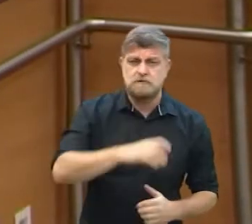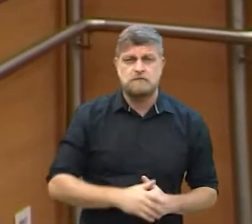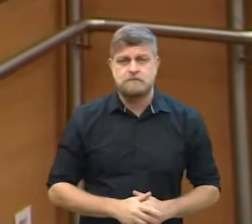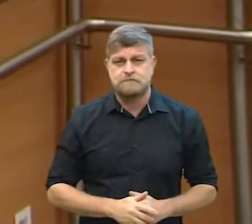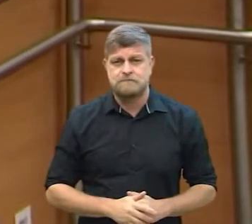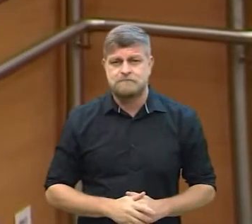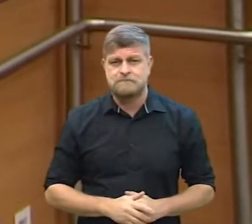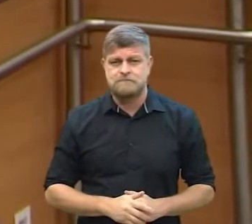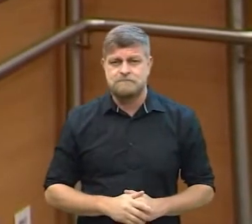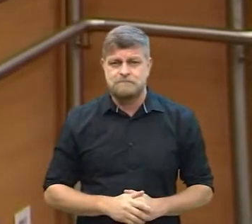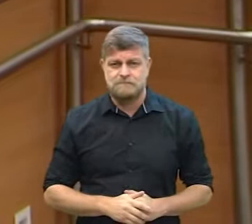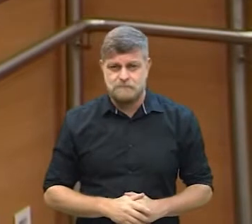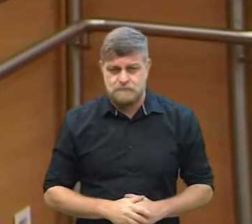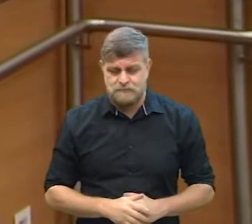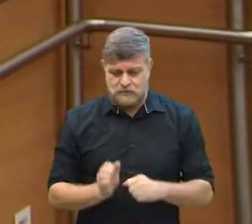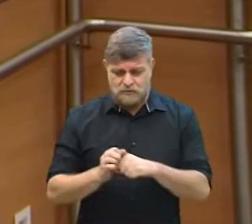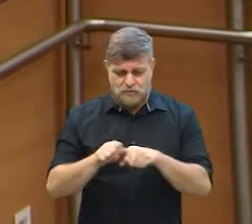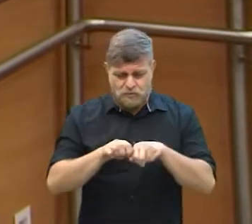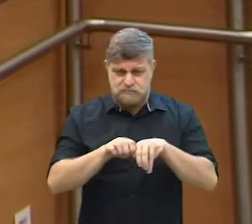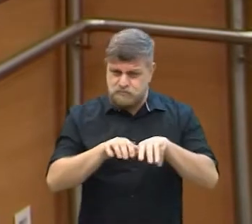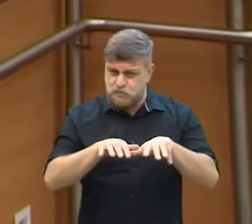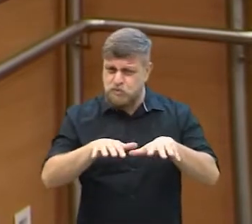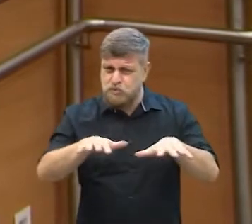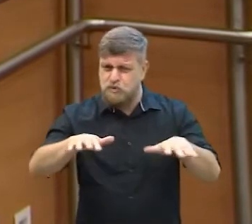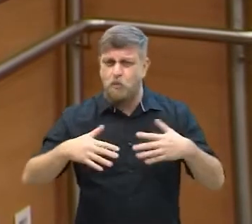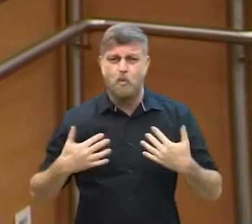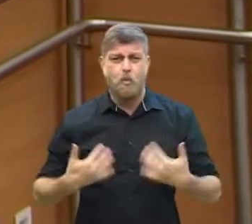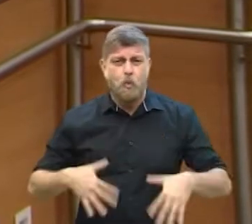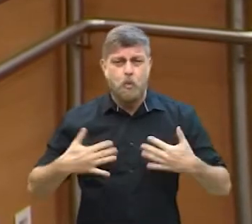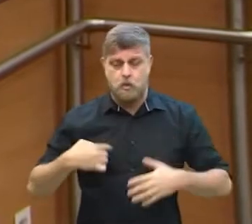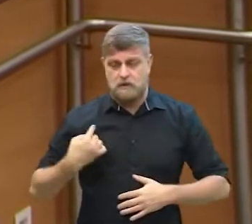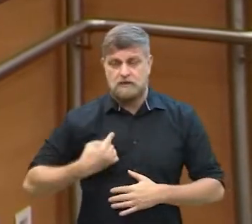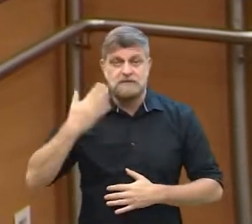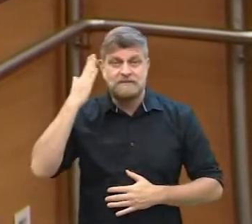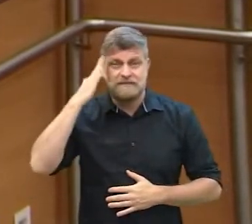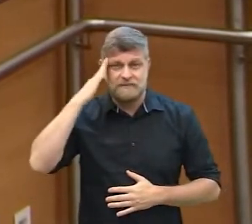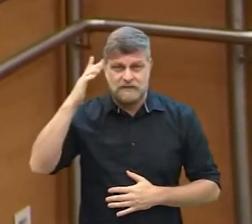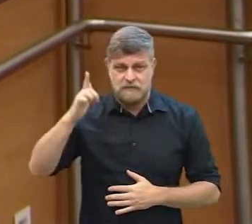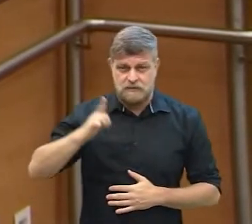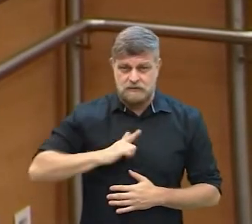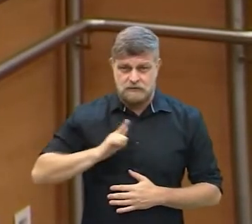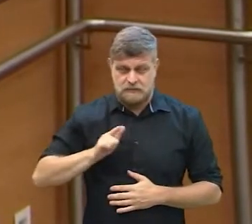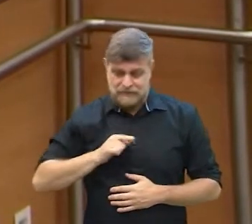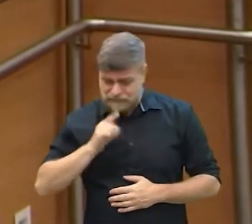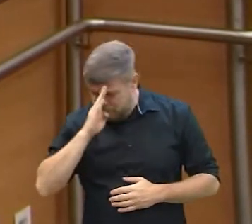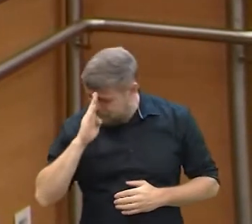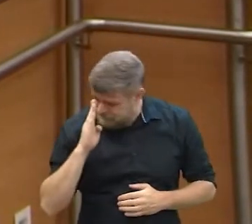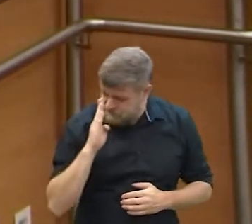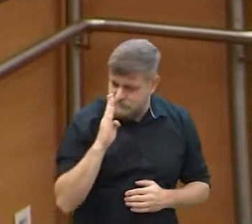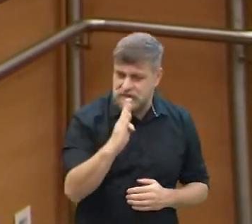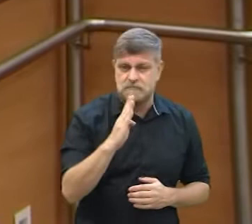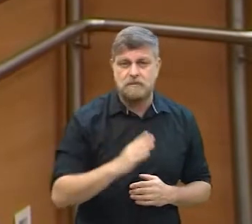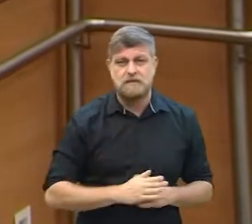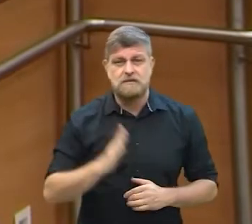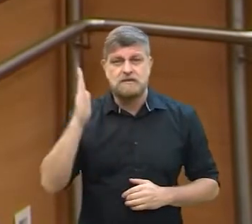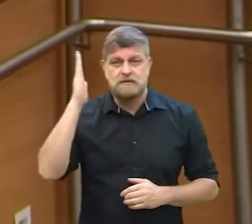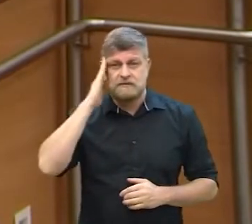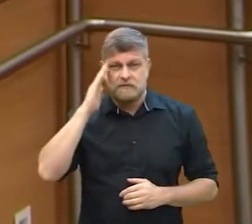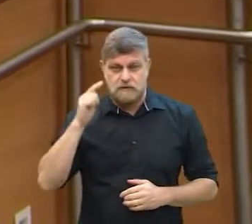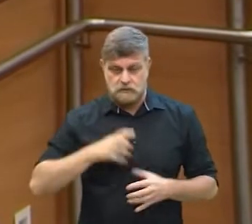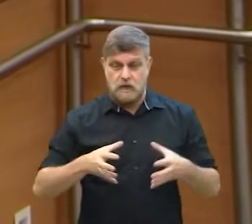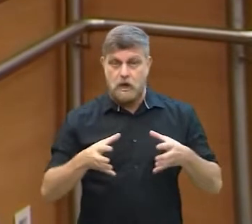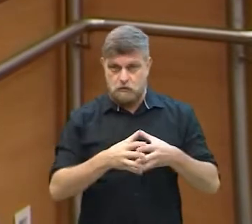né, que durante o coronavírus, né? Então nós sabemos que realmente a cidade vai enfrentar,